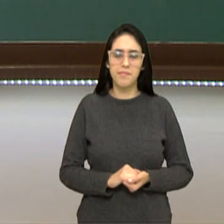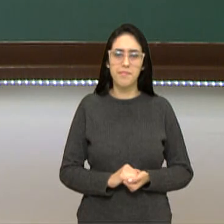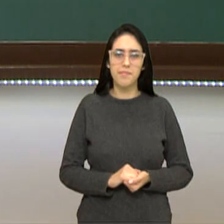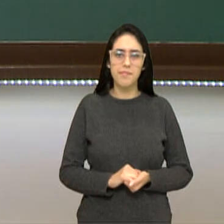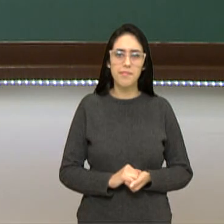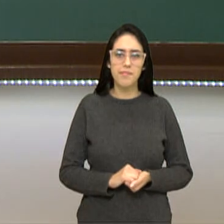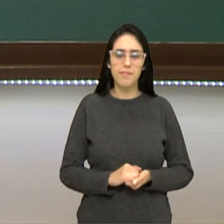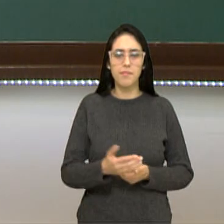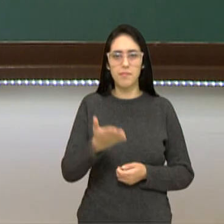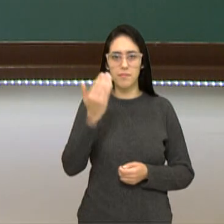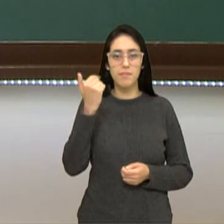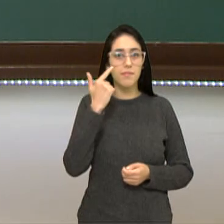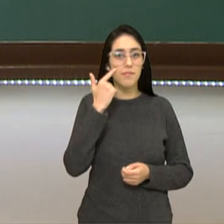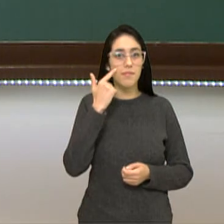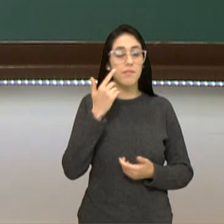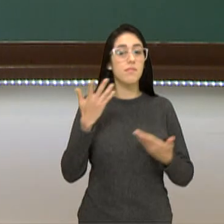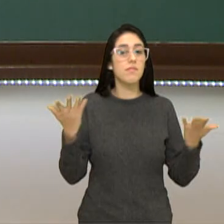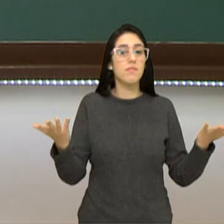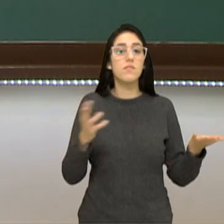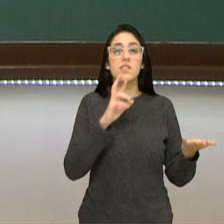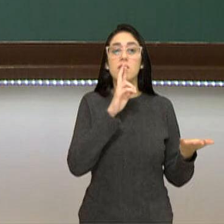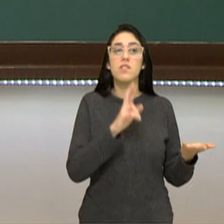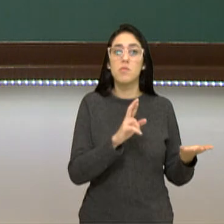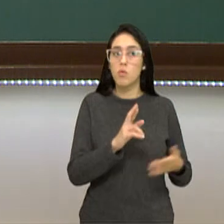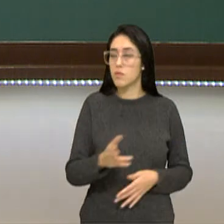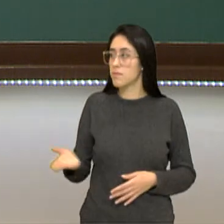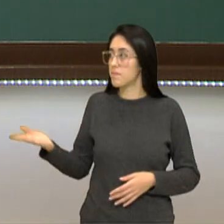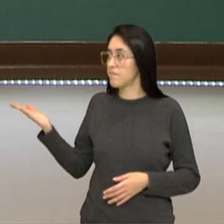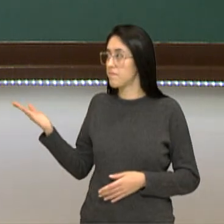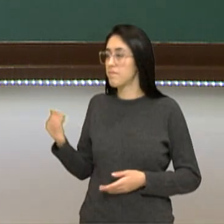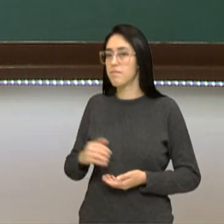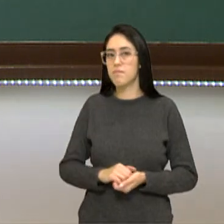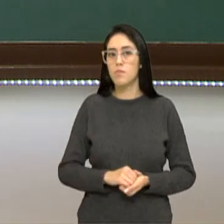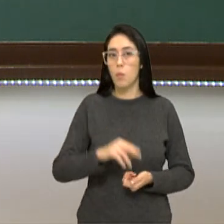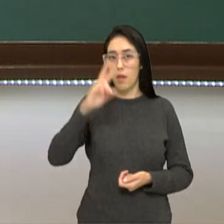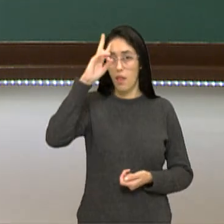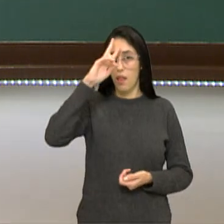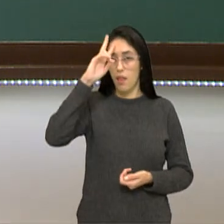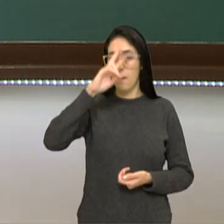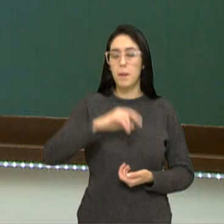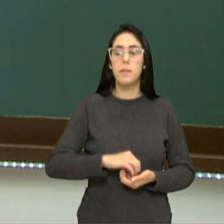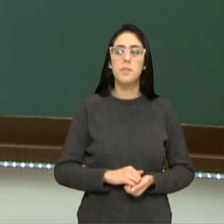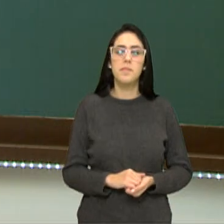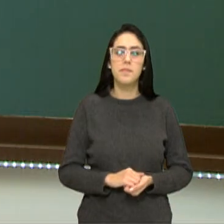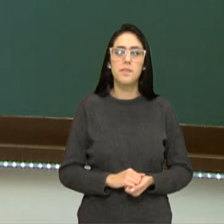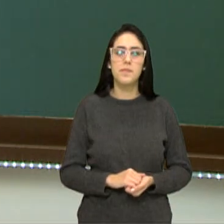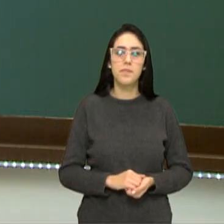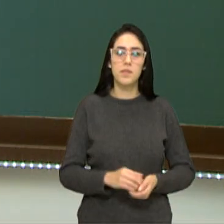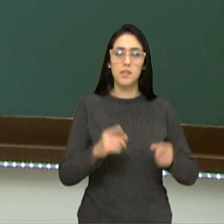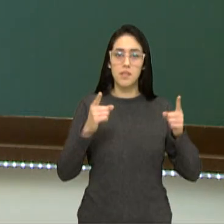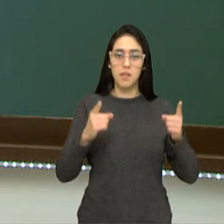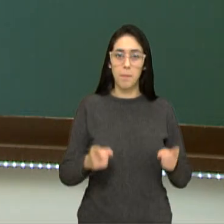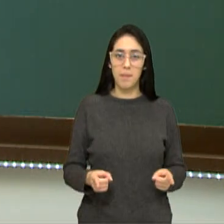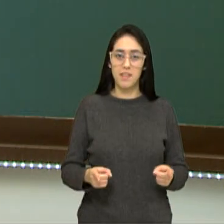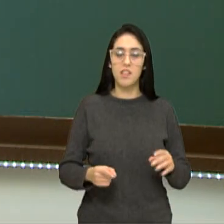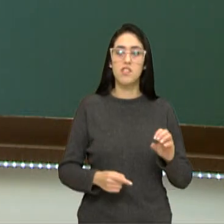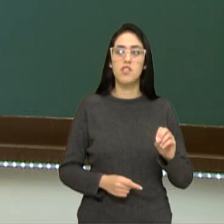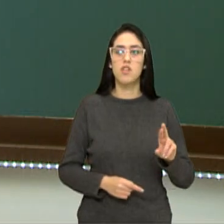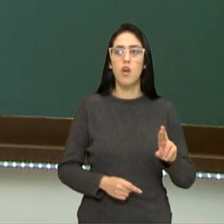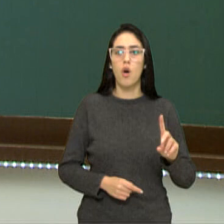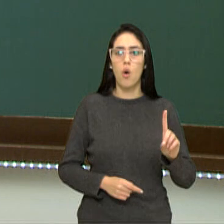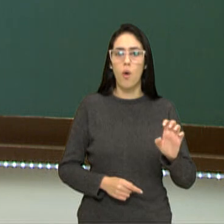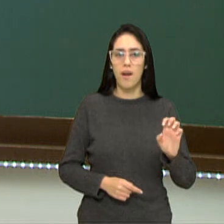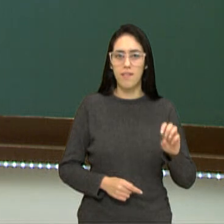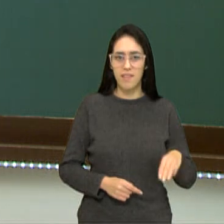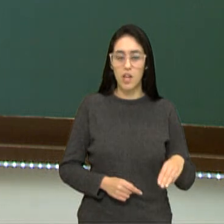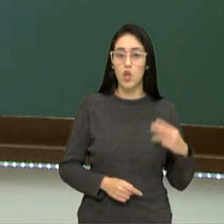Vamos conferir então como que ficou as matrizes? Então, lembrando que eu tinha uma matriz de ordem 2 e de ordem